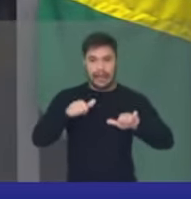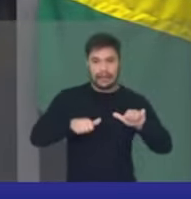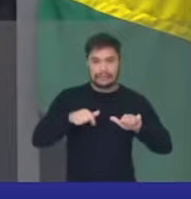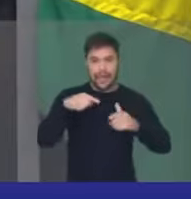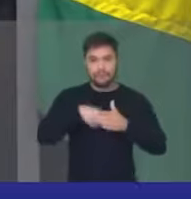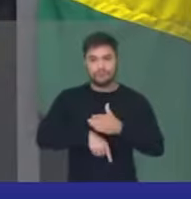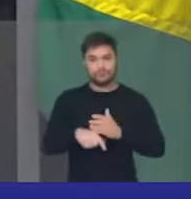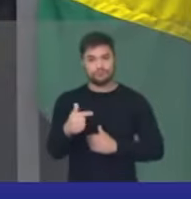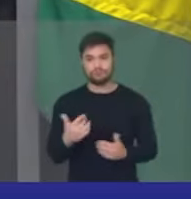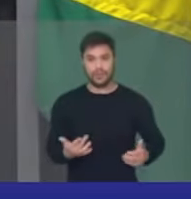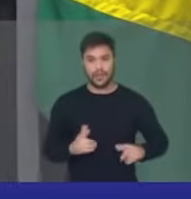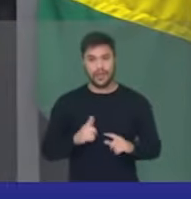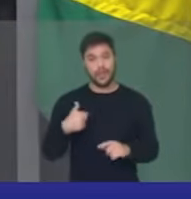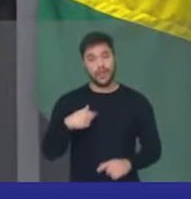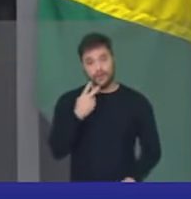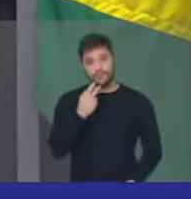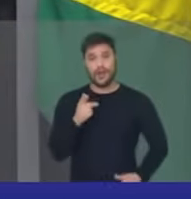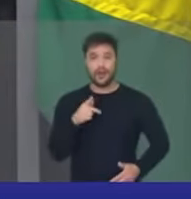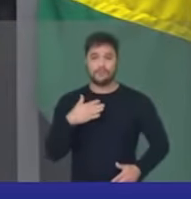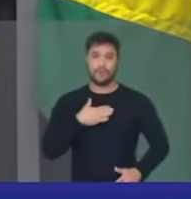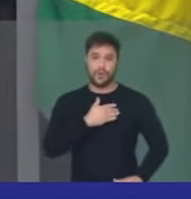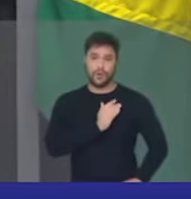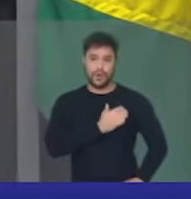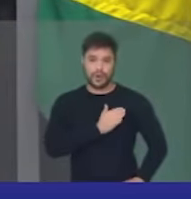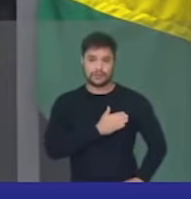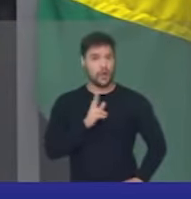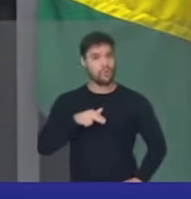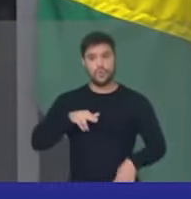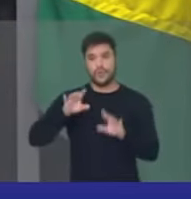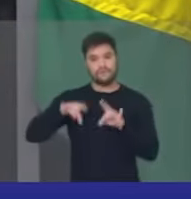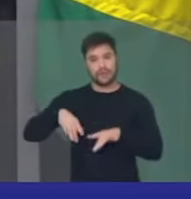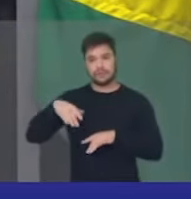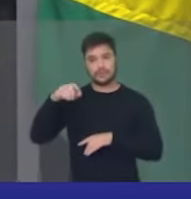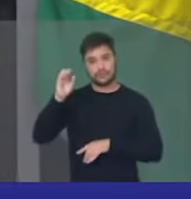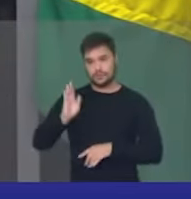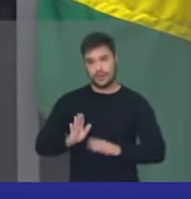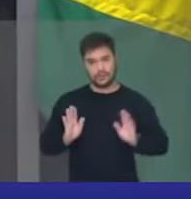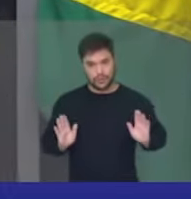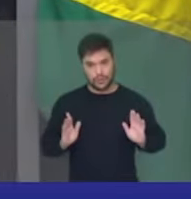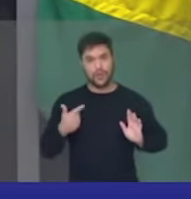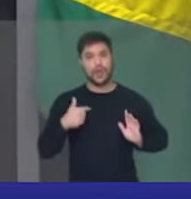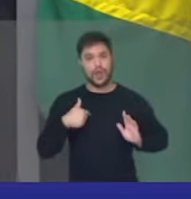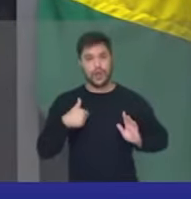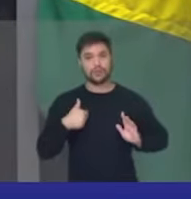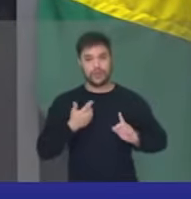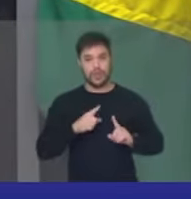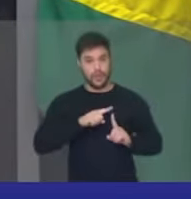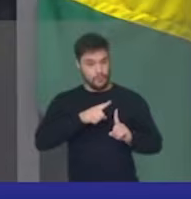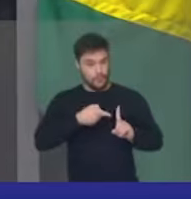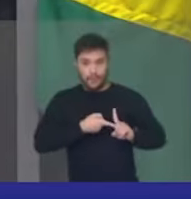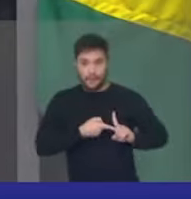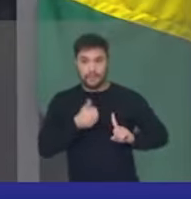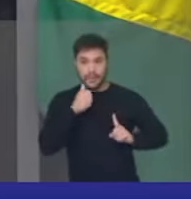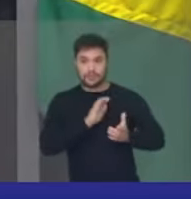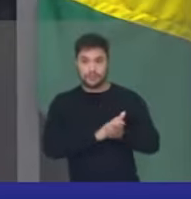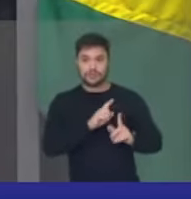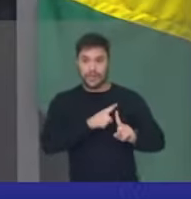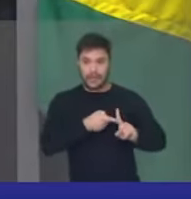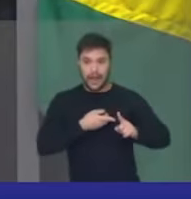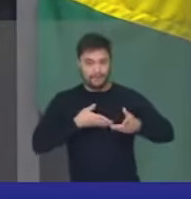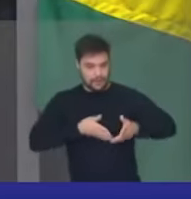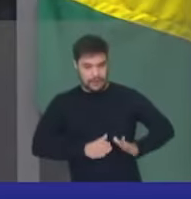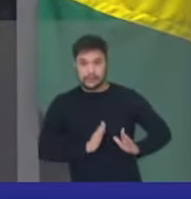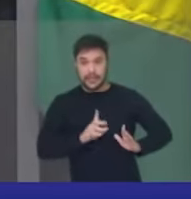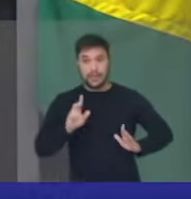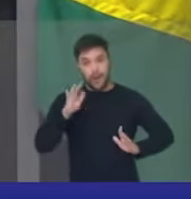eu confesso eu jamais meu coração jamais vai desistir desse país afinal de contas eu coloquei uma criança aqui nesse país é a maior prova de que eu acredito que isso vai